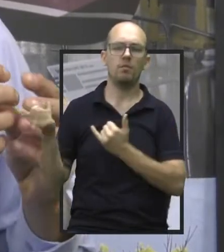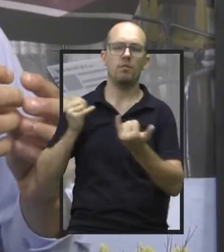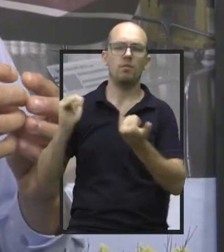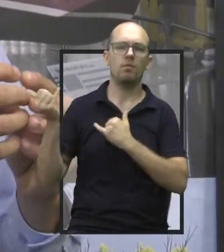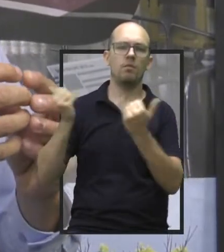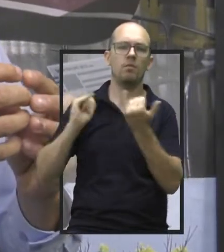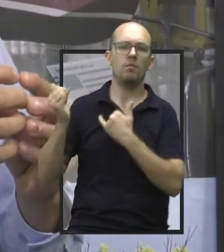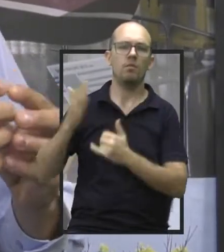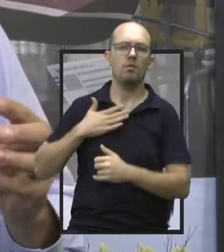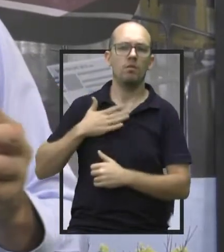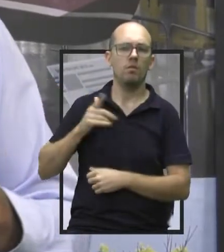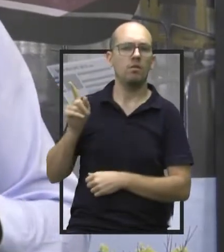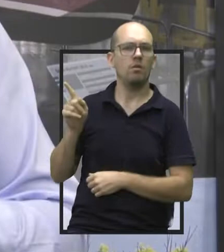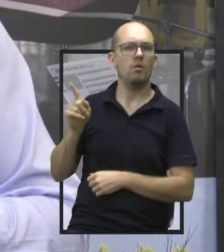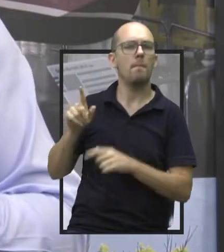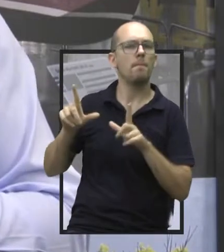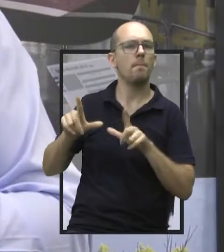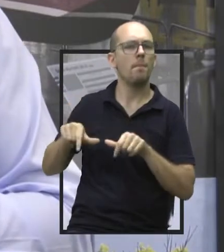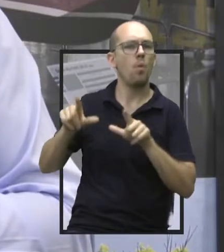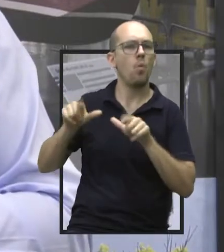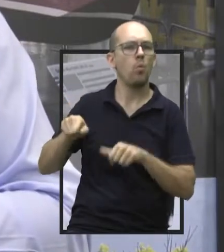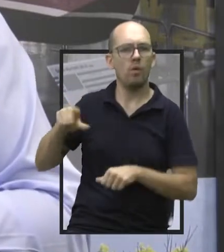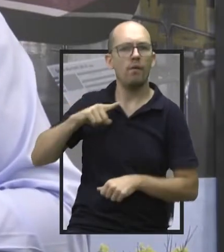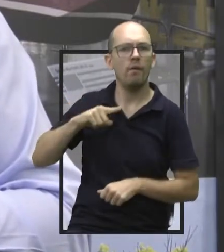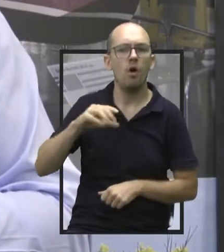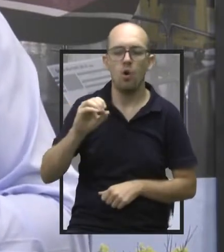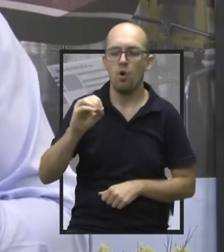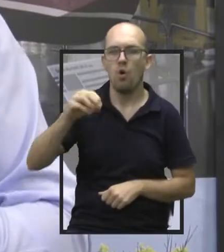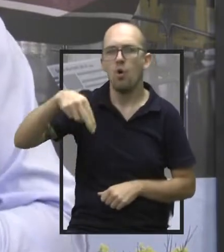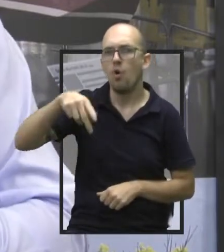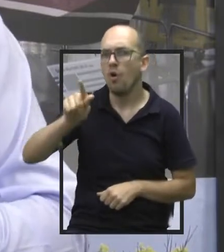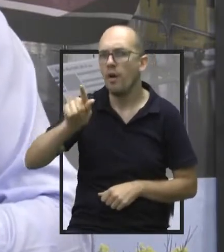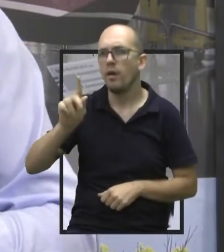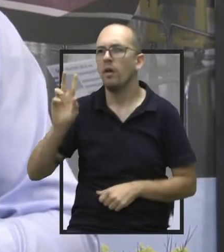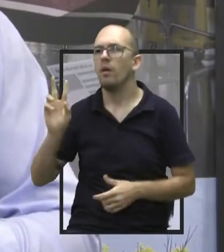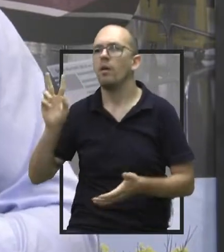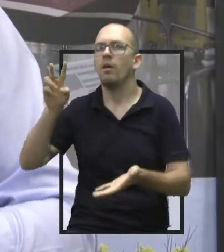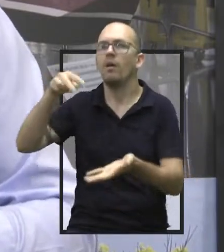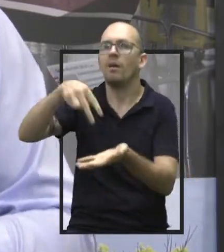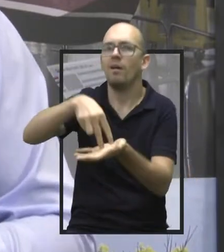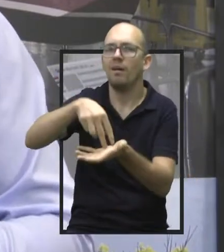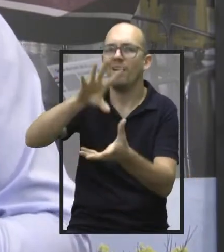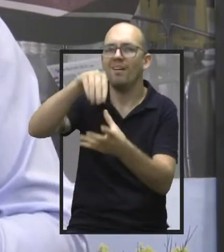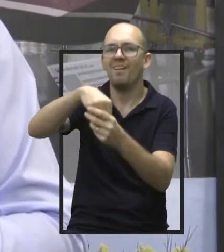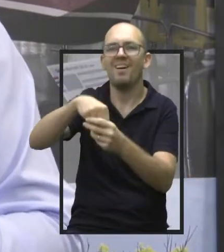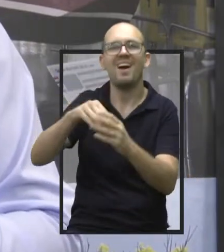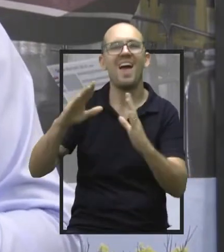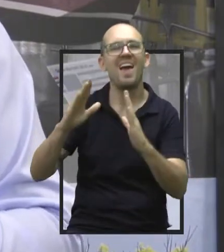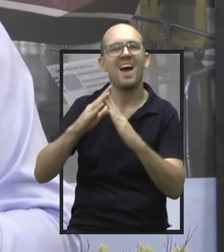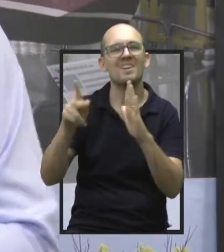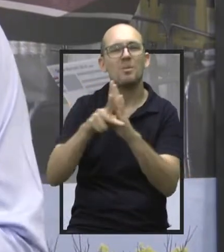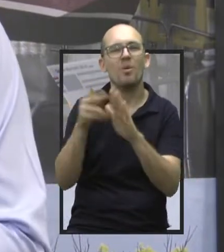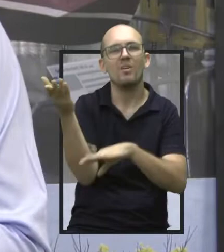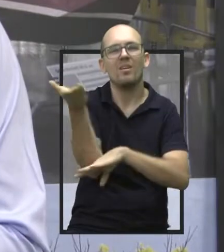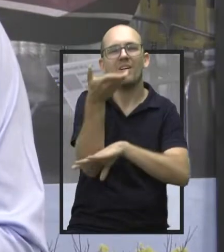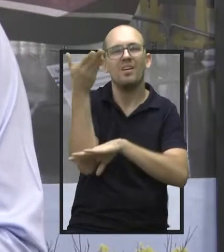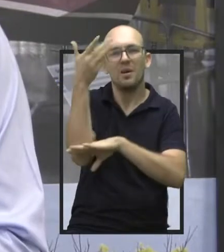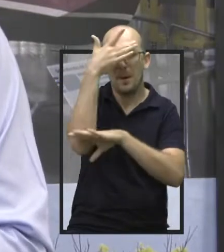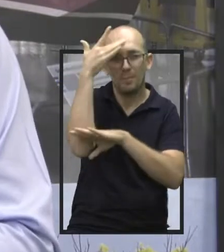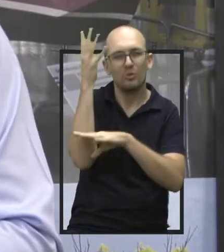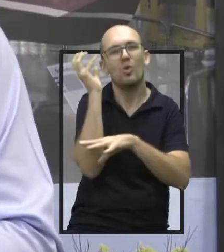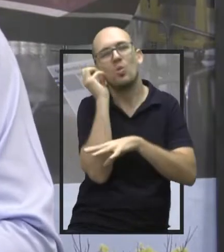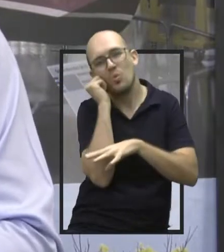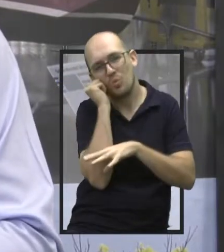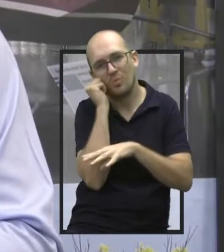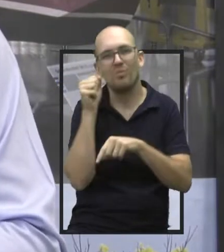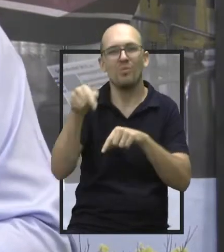uma ONG, que já veio na cidade, naquela casa de passagem que foi aberta aí. E que